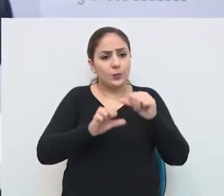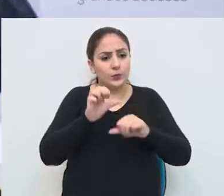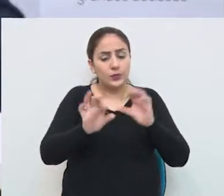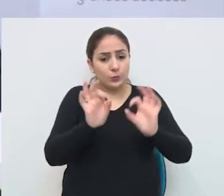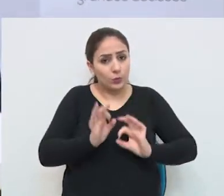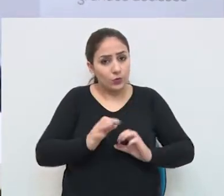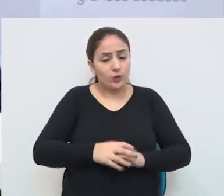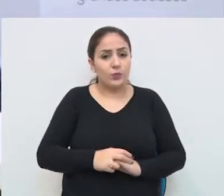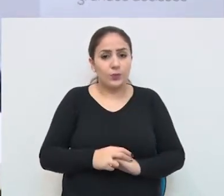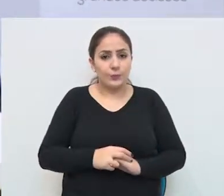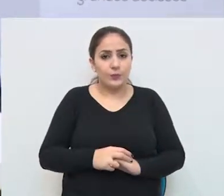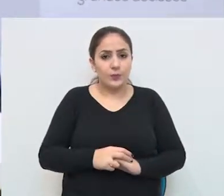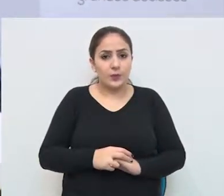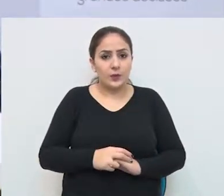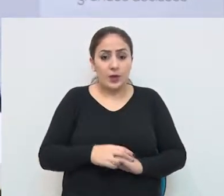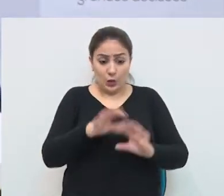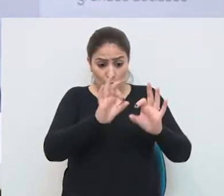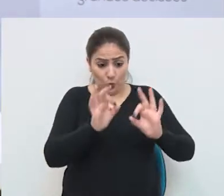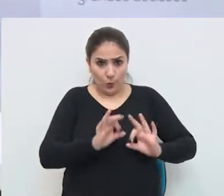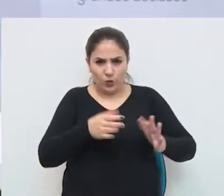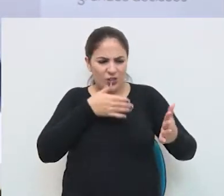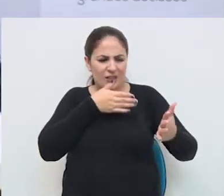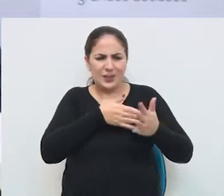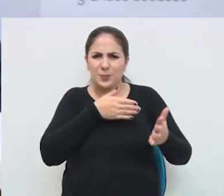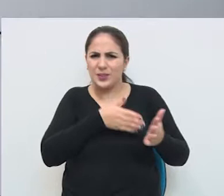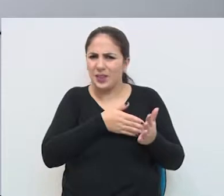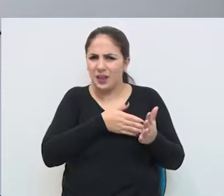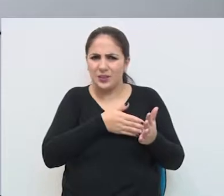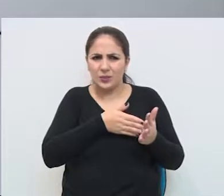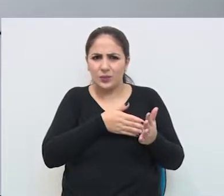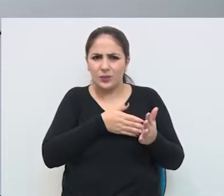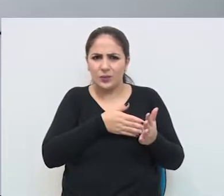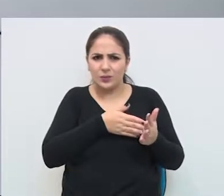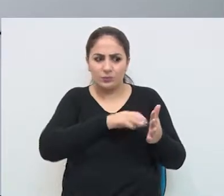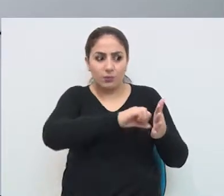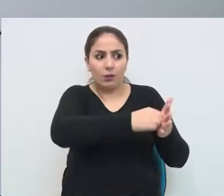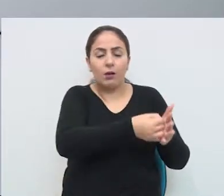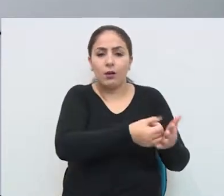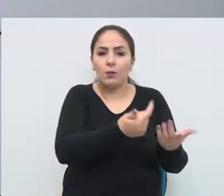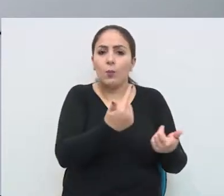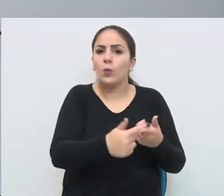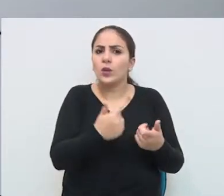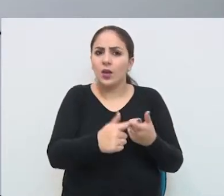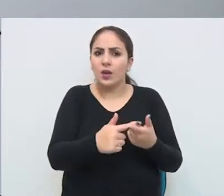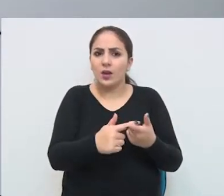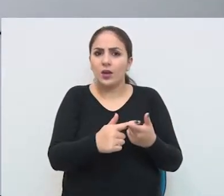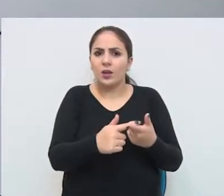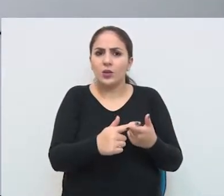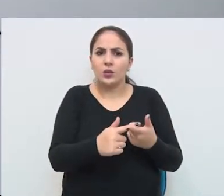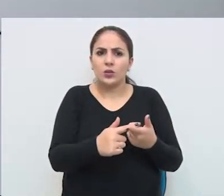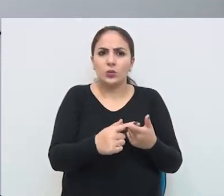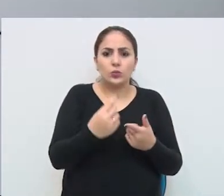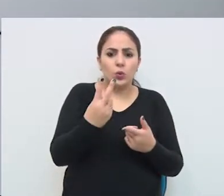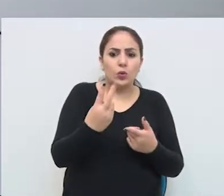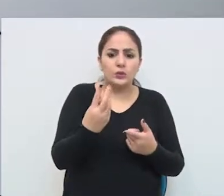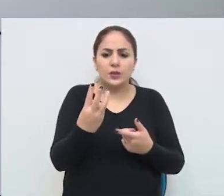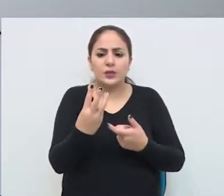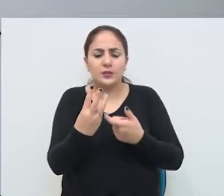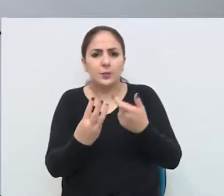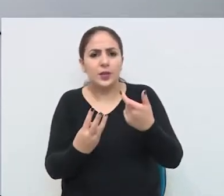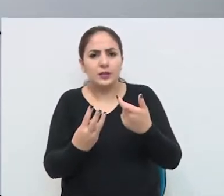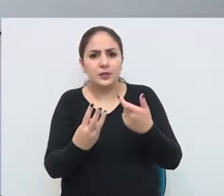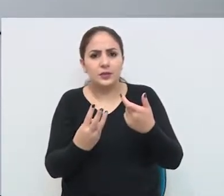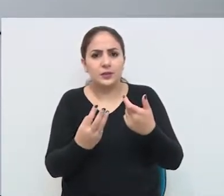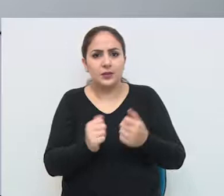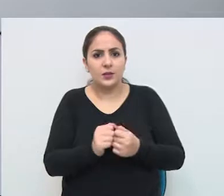da alteração do projeto. E o projeto vai ser barrado, parece que, por mais 2 ou 3 meses para